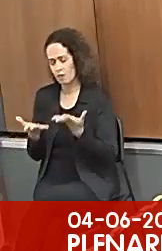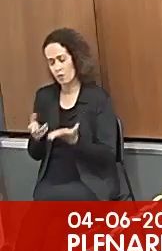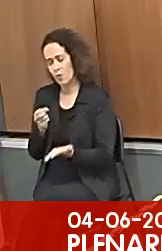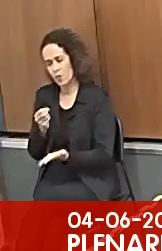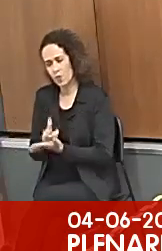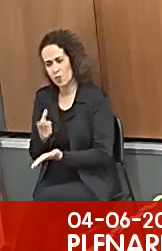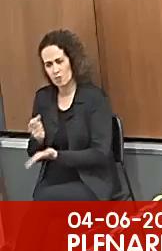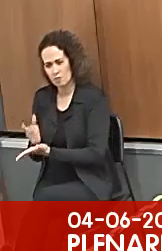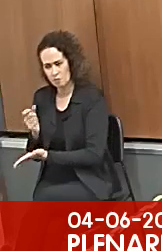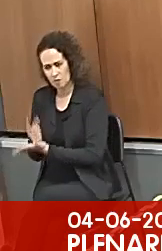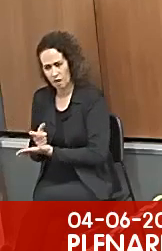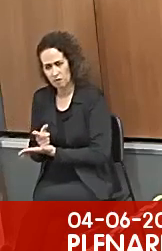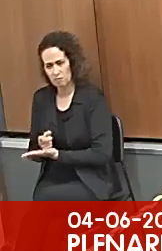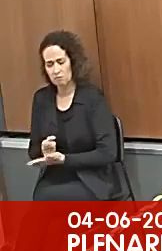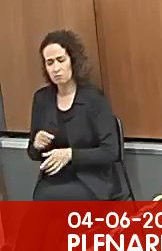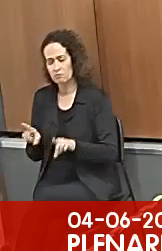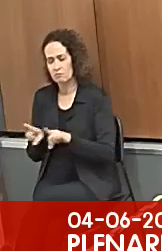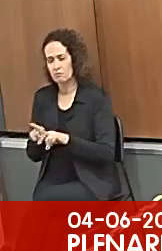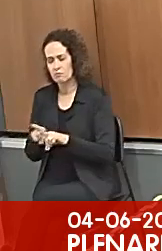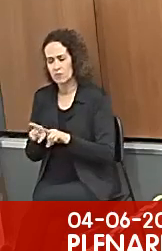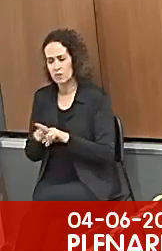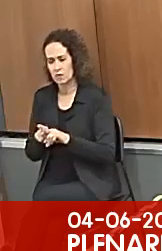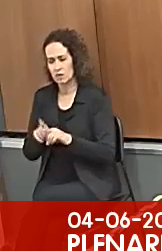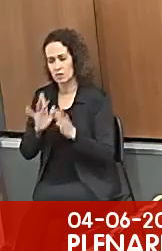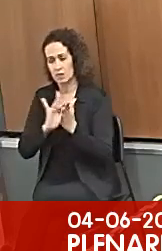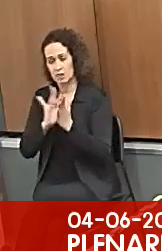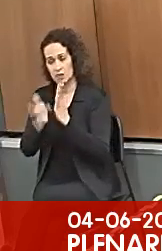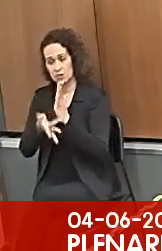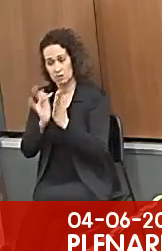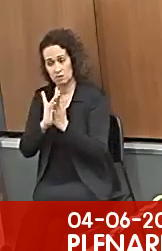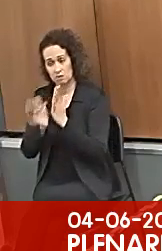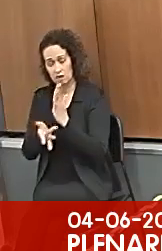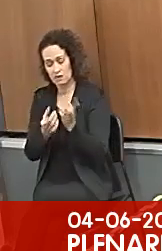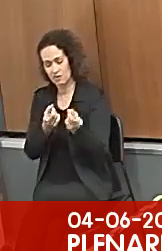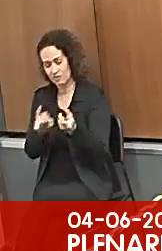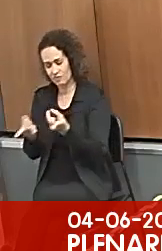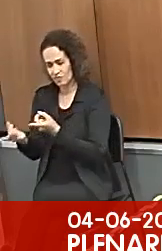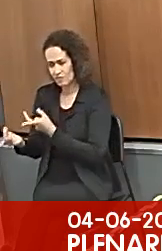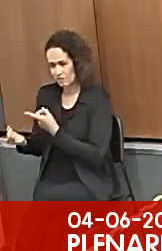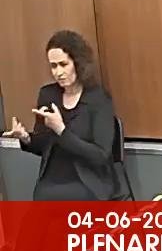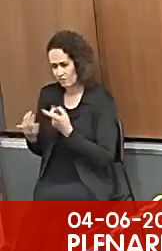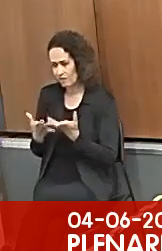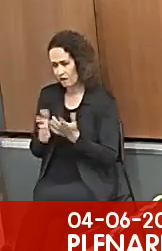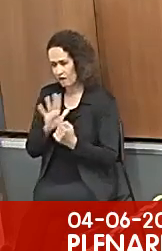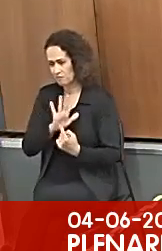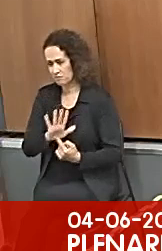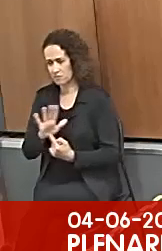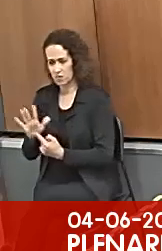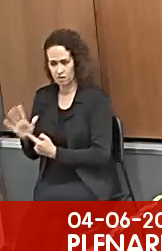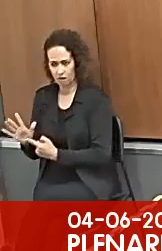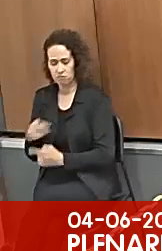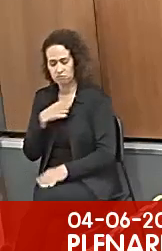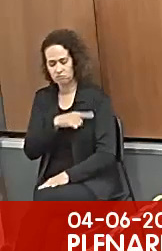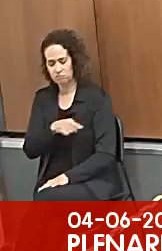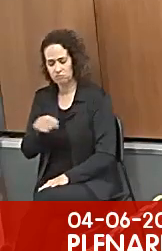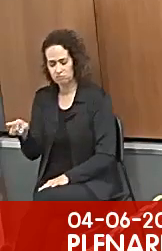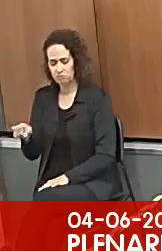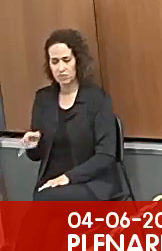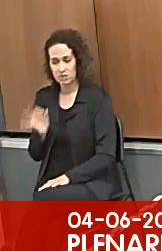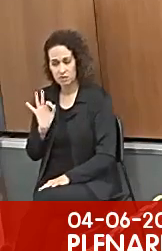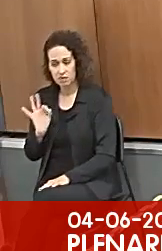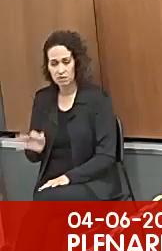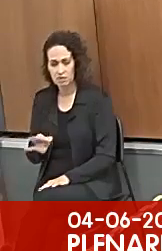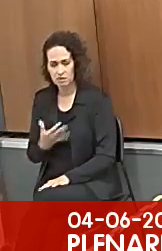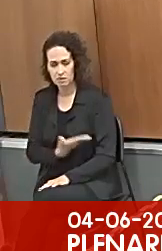divulgá-lo até nas minhas redes sociais, e podem ter certeza, as senhoras se tornam